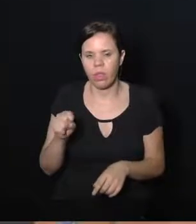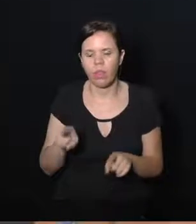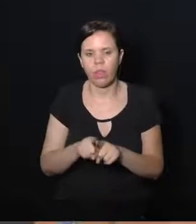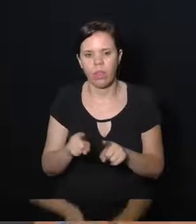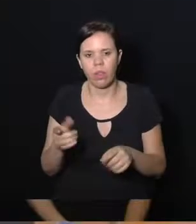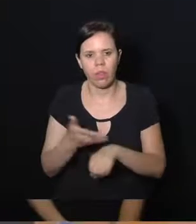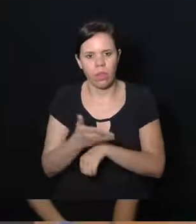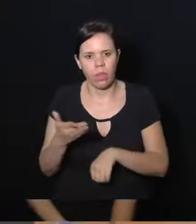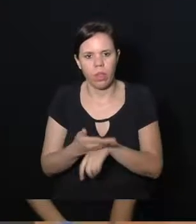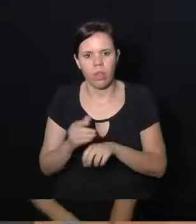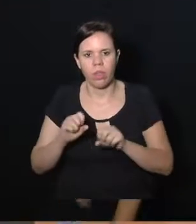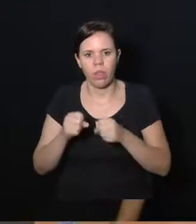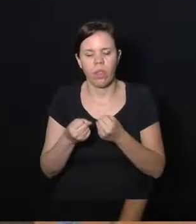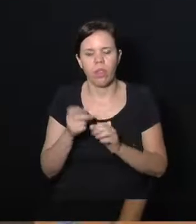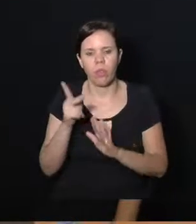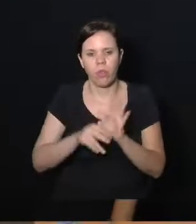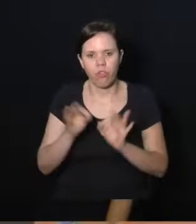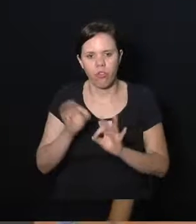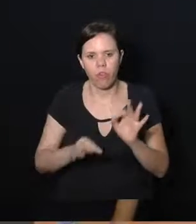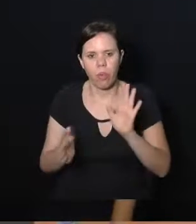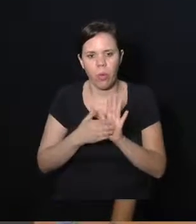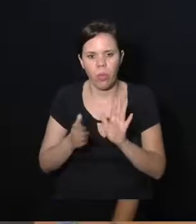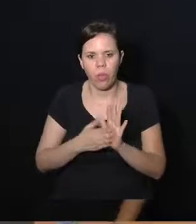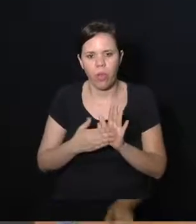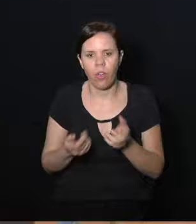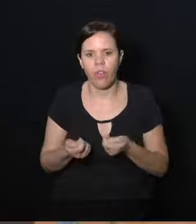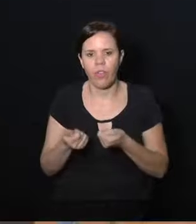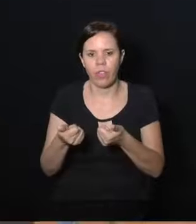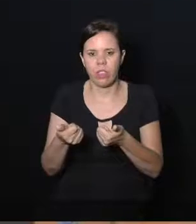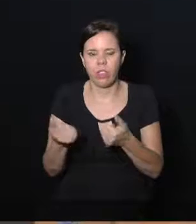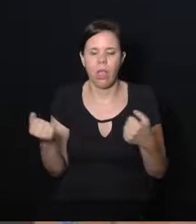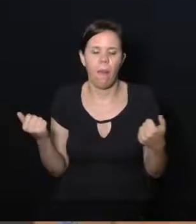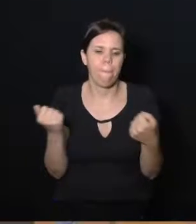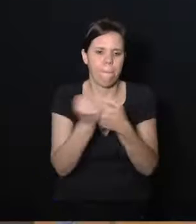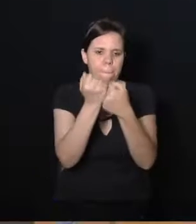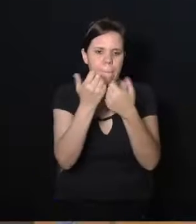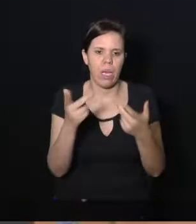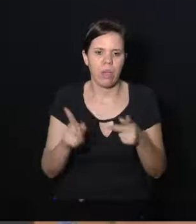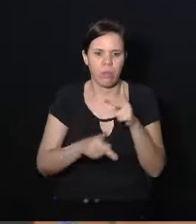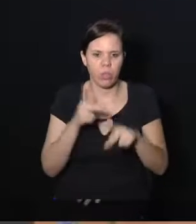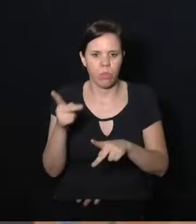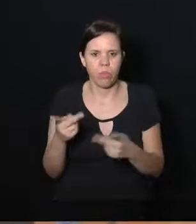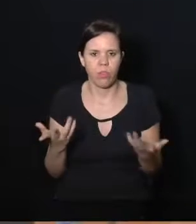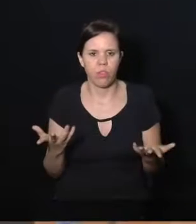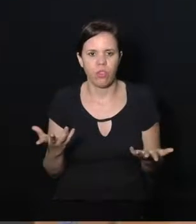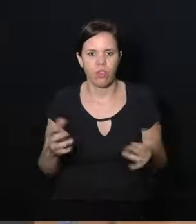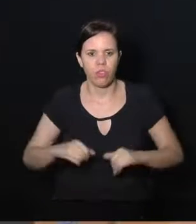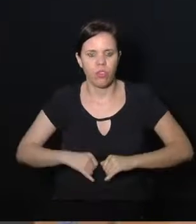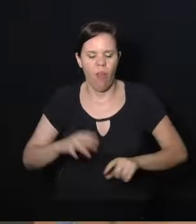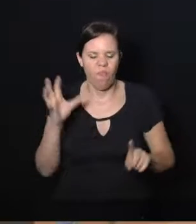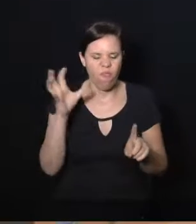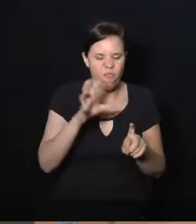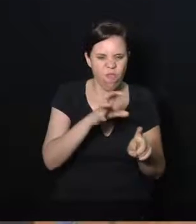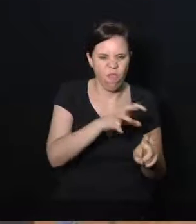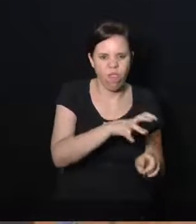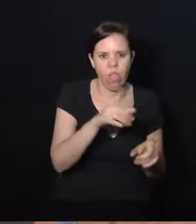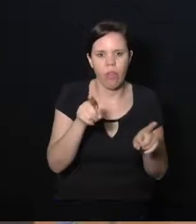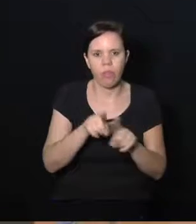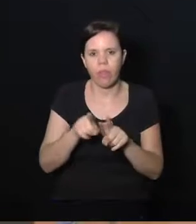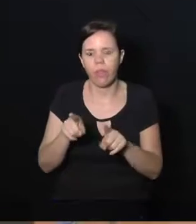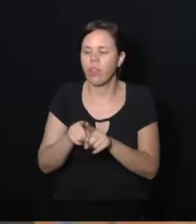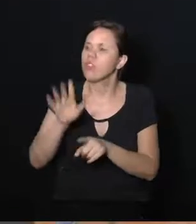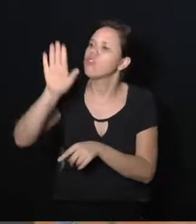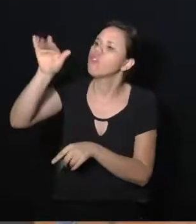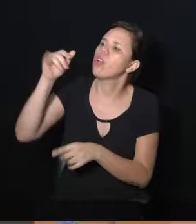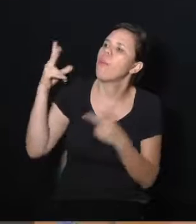e defendeu o projeto, dizendo que a proposta é oferecer um amparo legal para as vítimas. Que ela pode chamar a atenção do